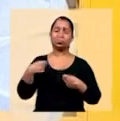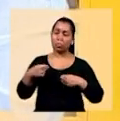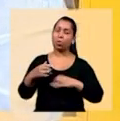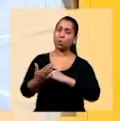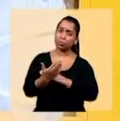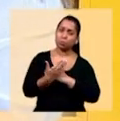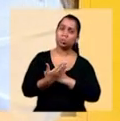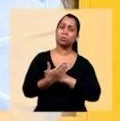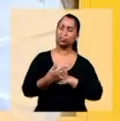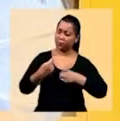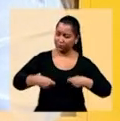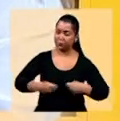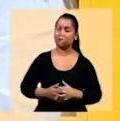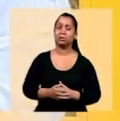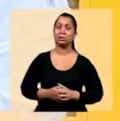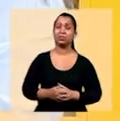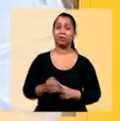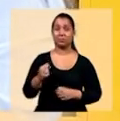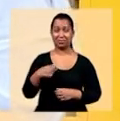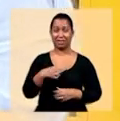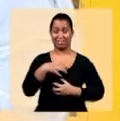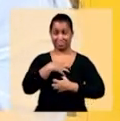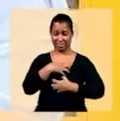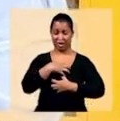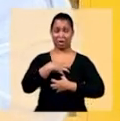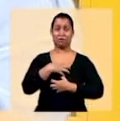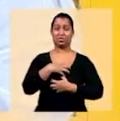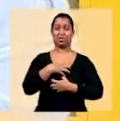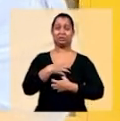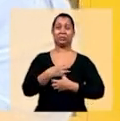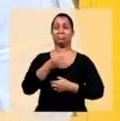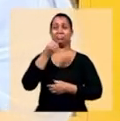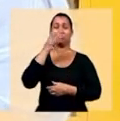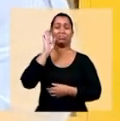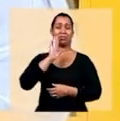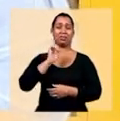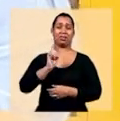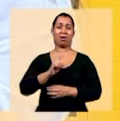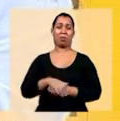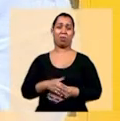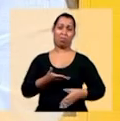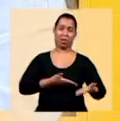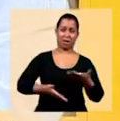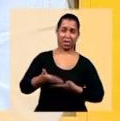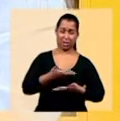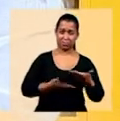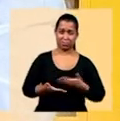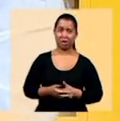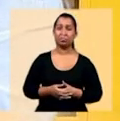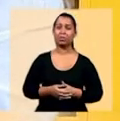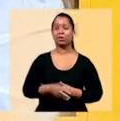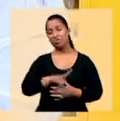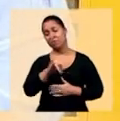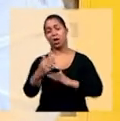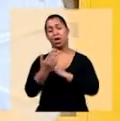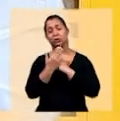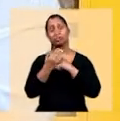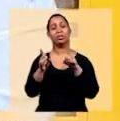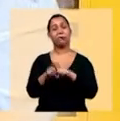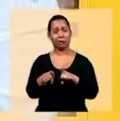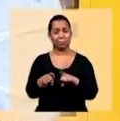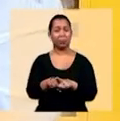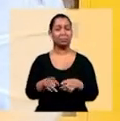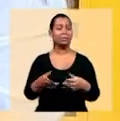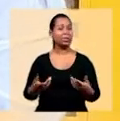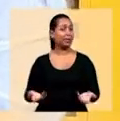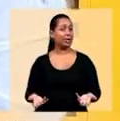Então, procure ajuda. Não é? Se você acha que tem um comportamento que não está bacana em relação ao relacionamento humano, procure